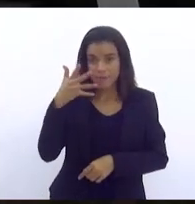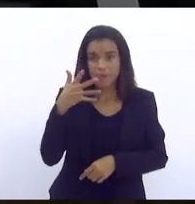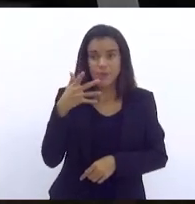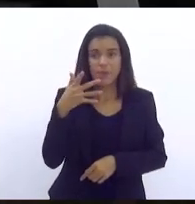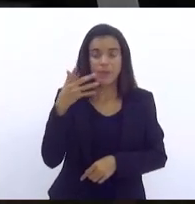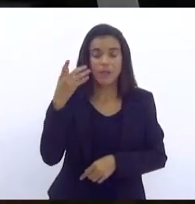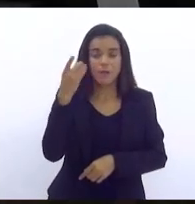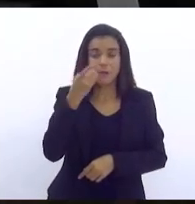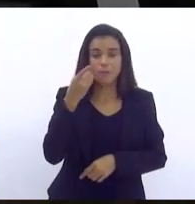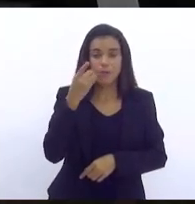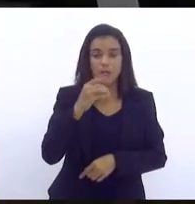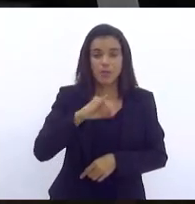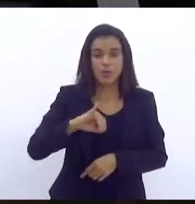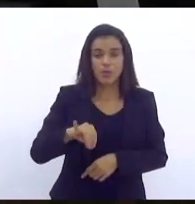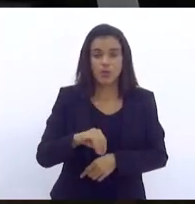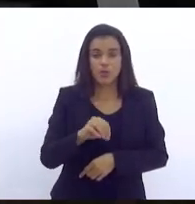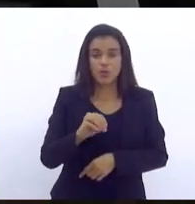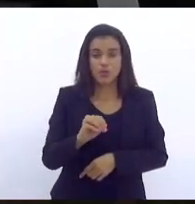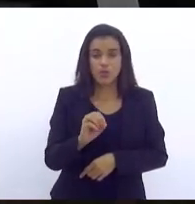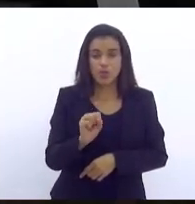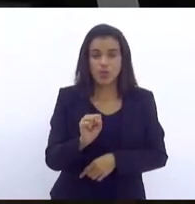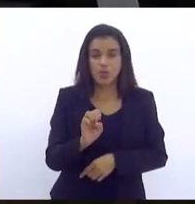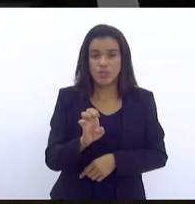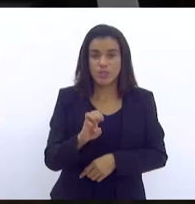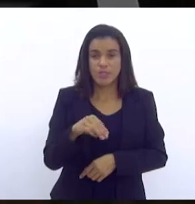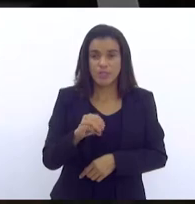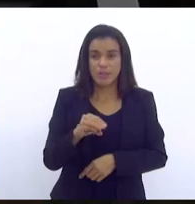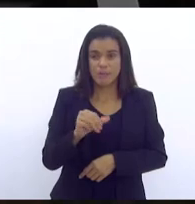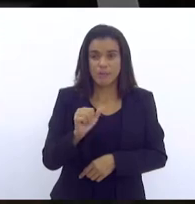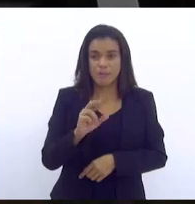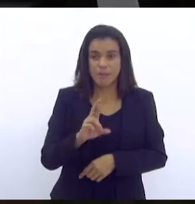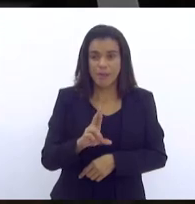Deputado Josemar para fazer o uso da palavra por 4